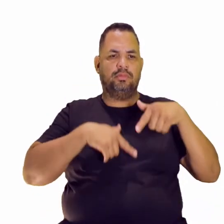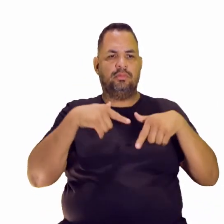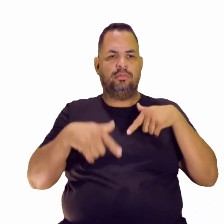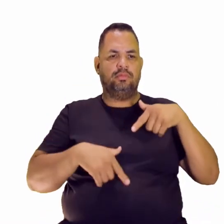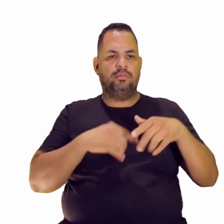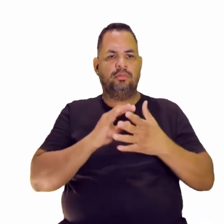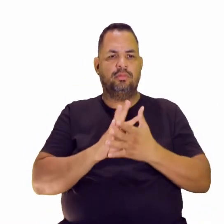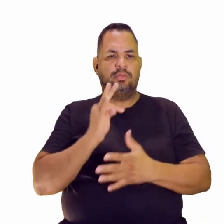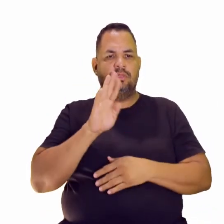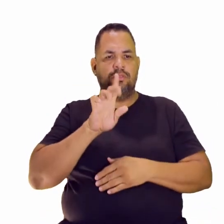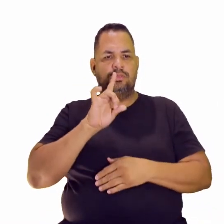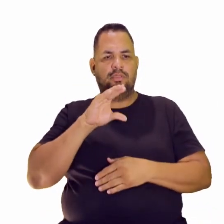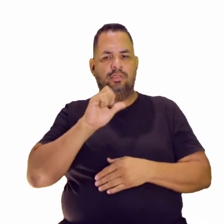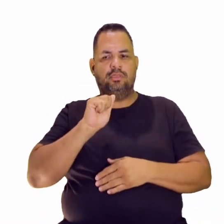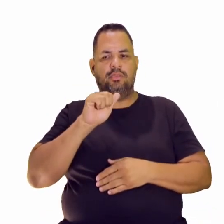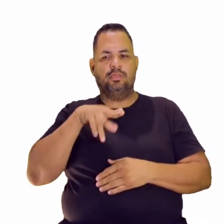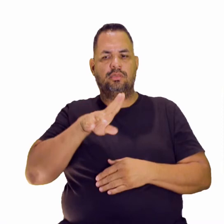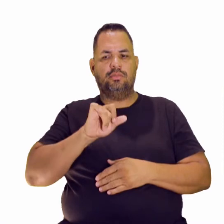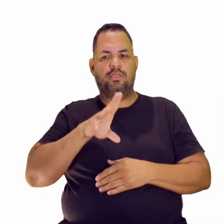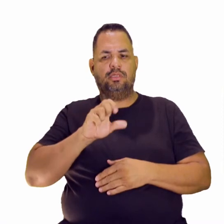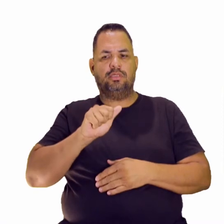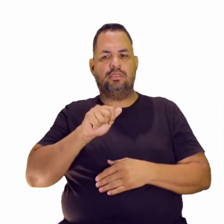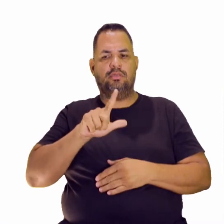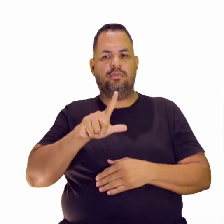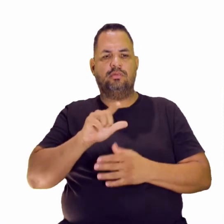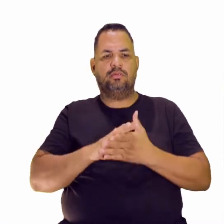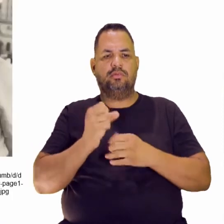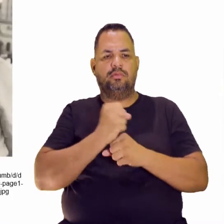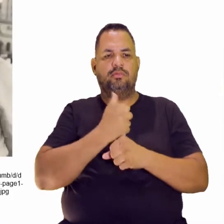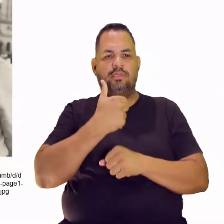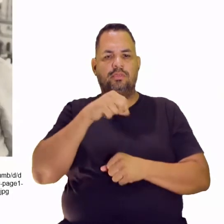da Tarsila do Amaral, de 1933.